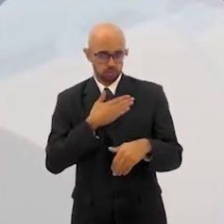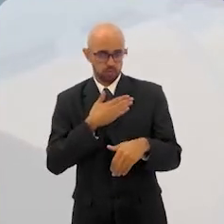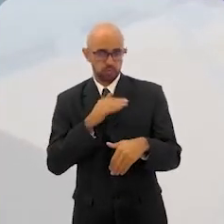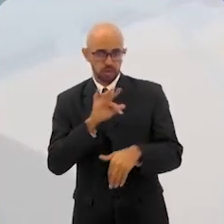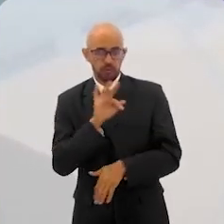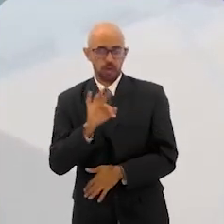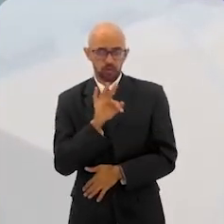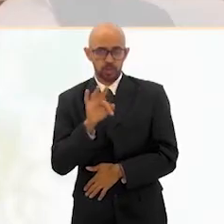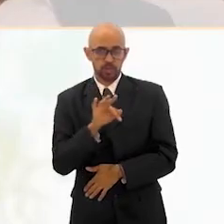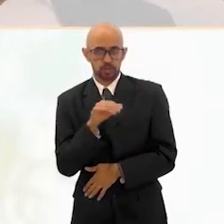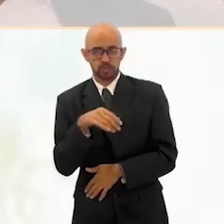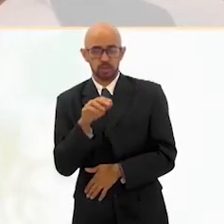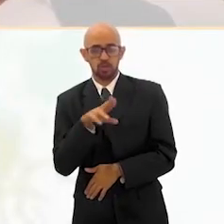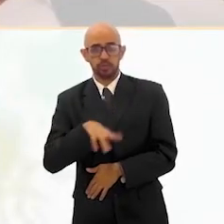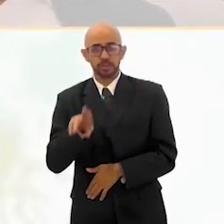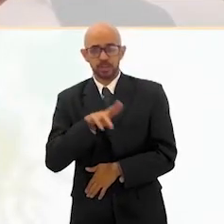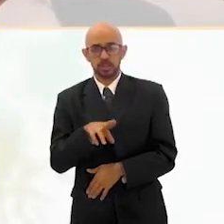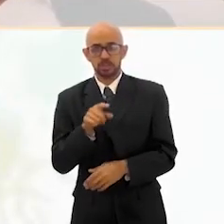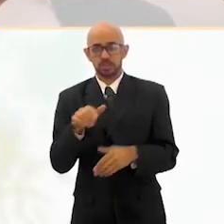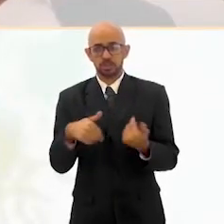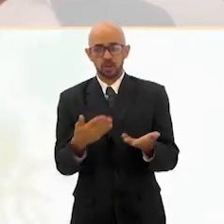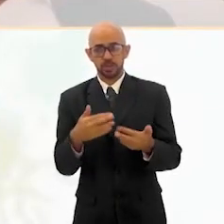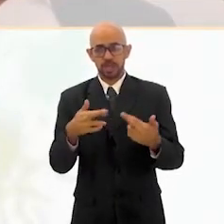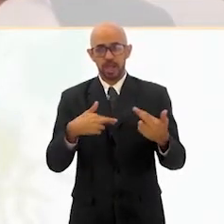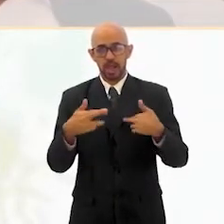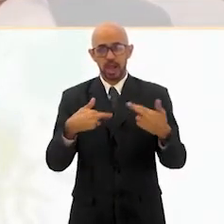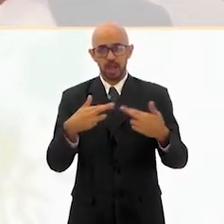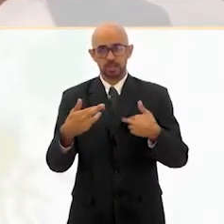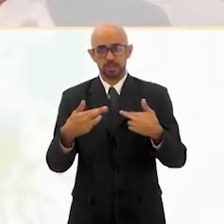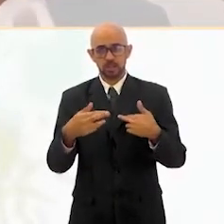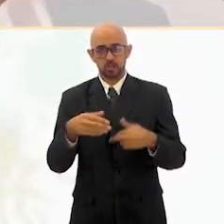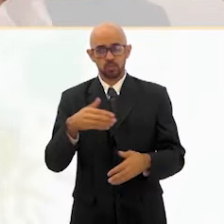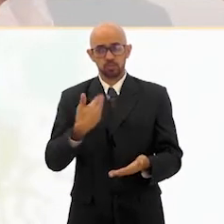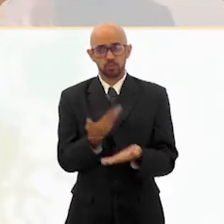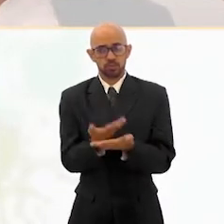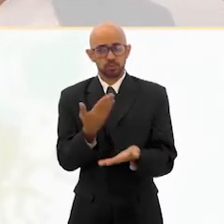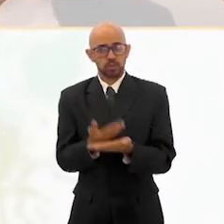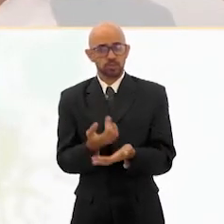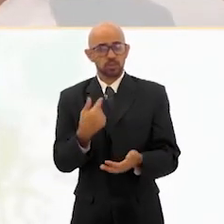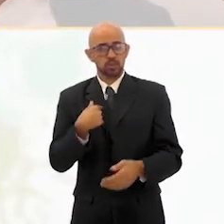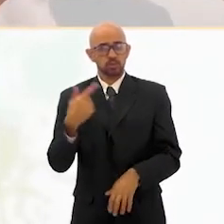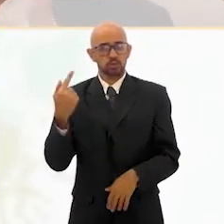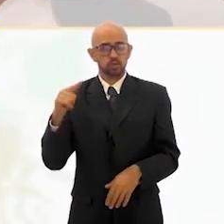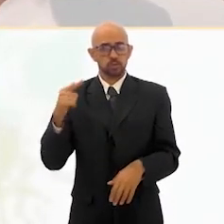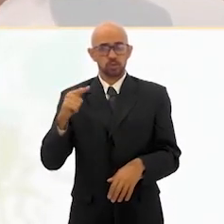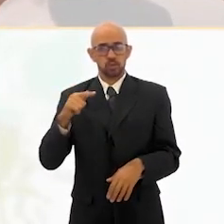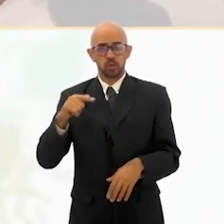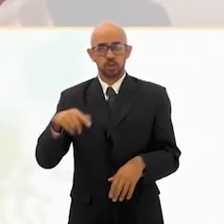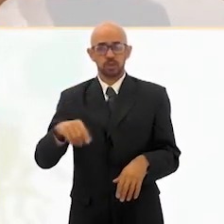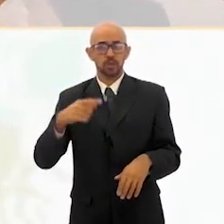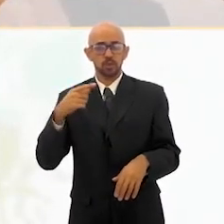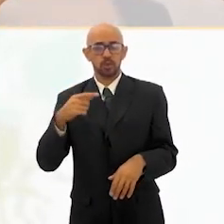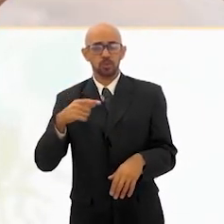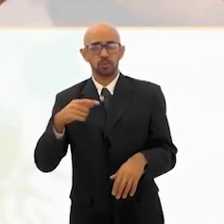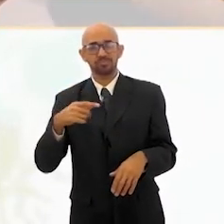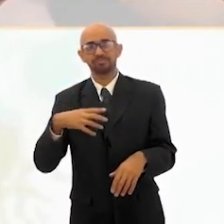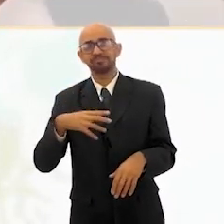como estudante, ela me faz. Eu sou um gestor que eu vibro com cada